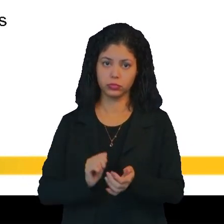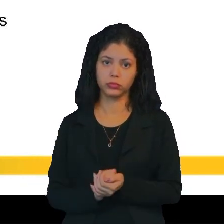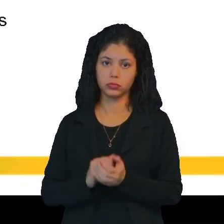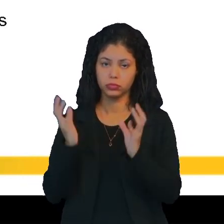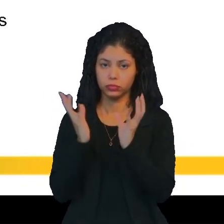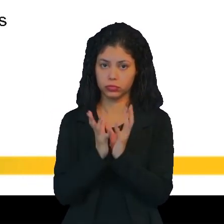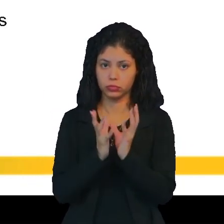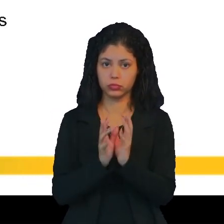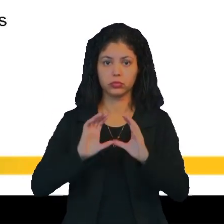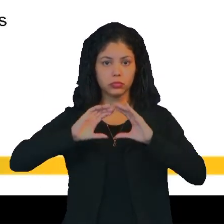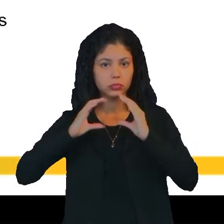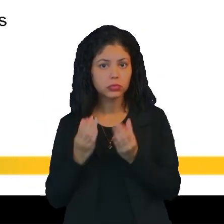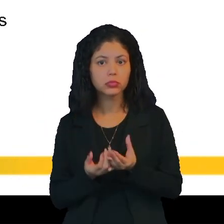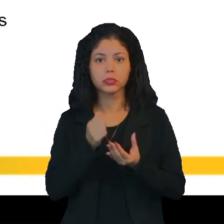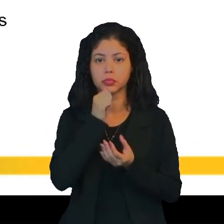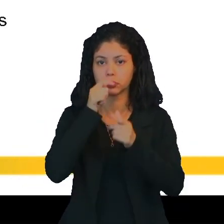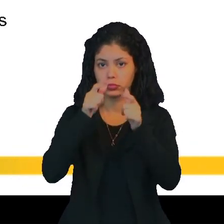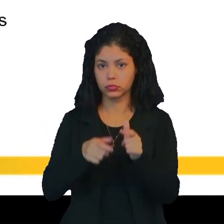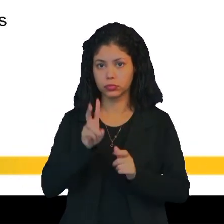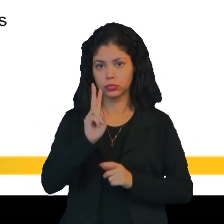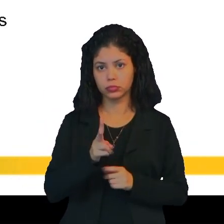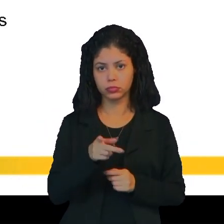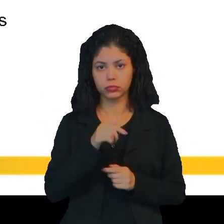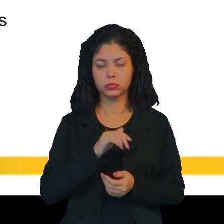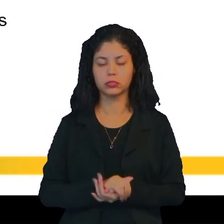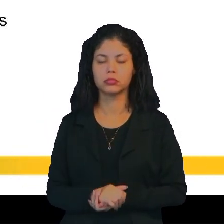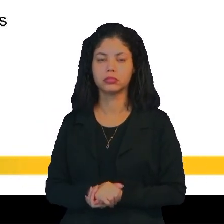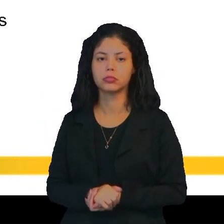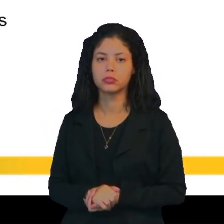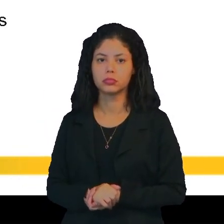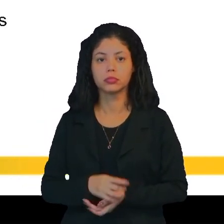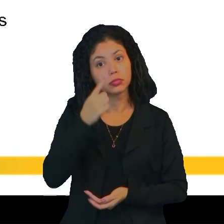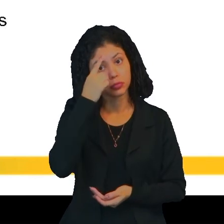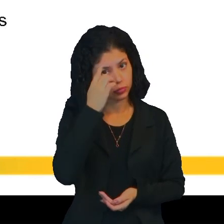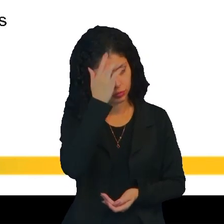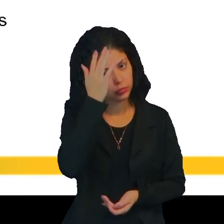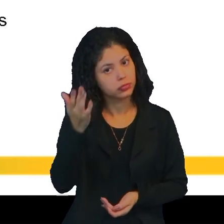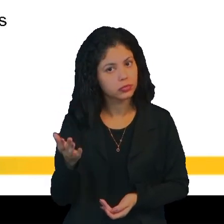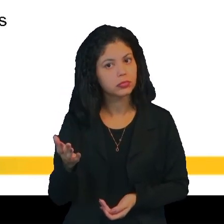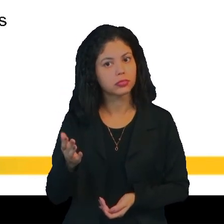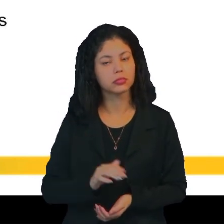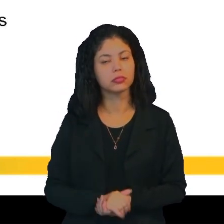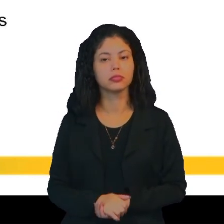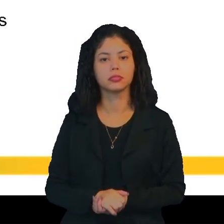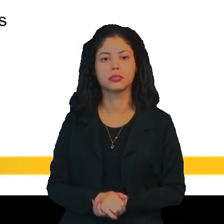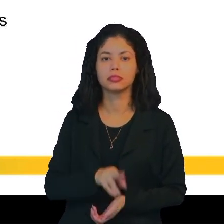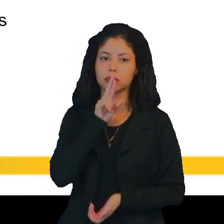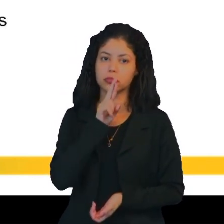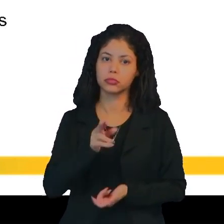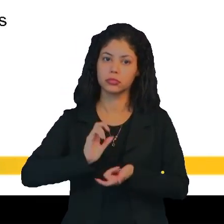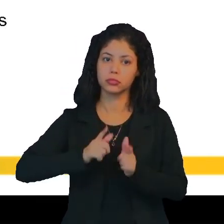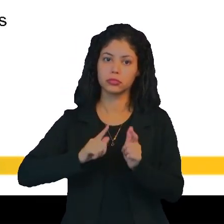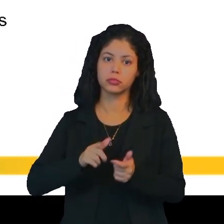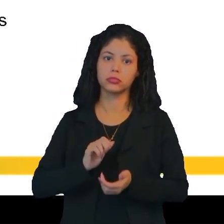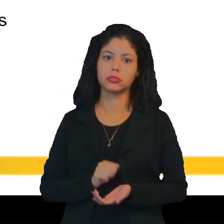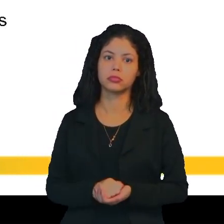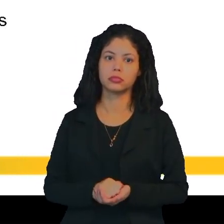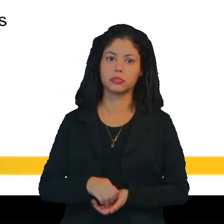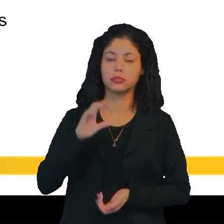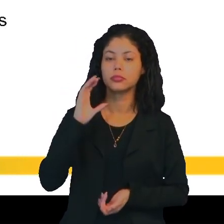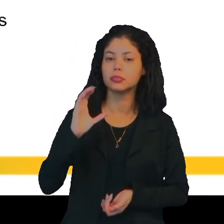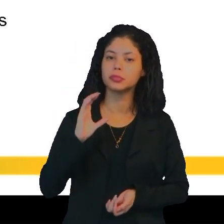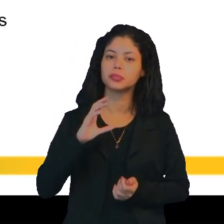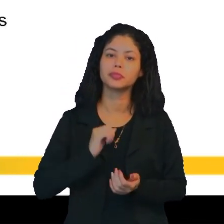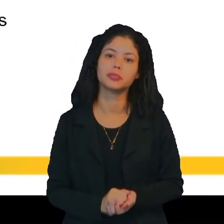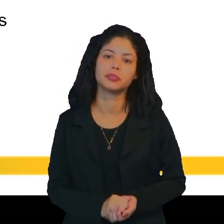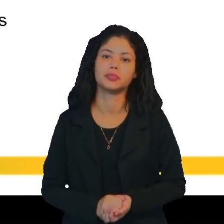uma comunidade de seres vivos que habitam no mesmo lugar. Vamos lá, essa é fácil, hein? Então a resposta correta é a